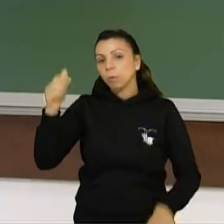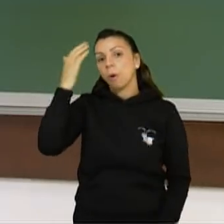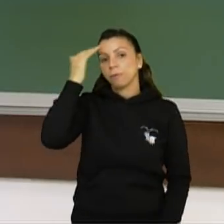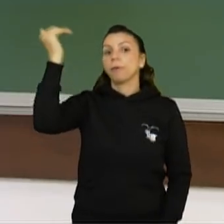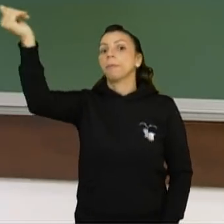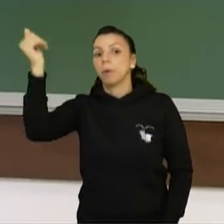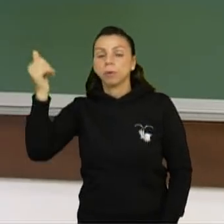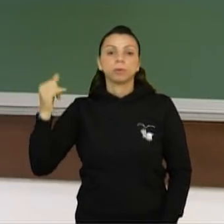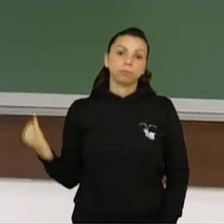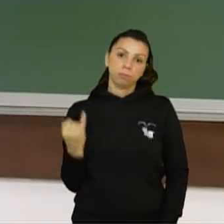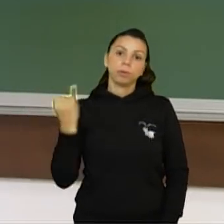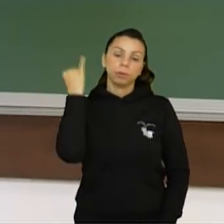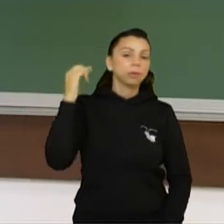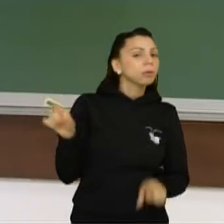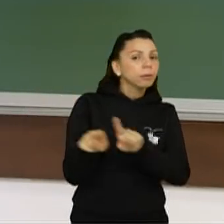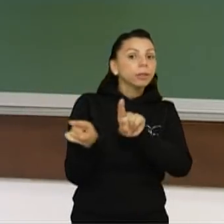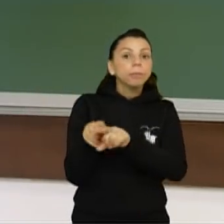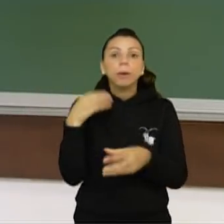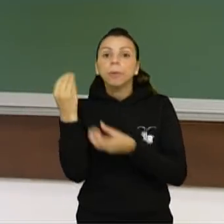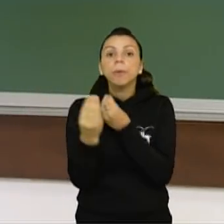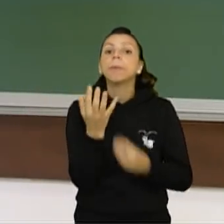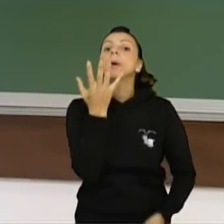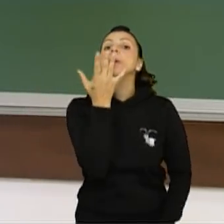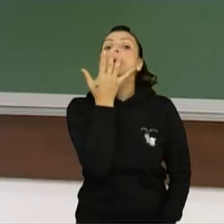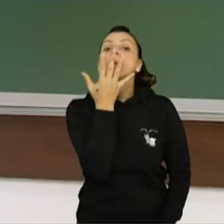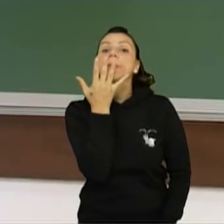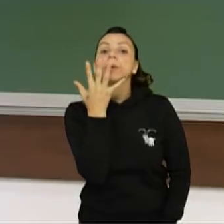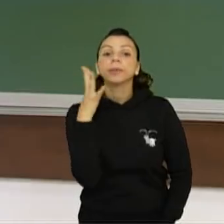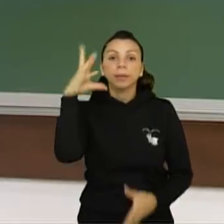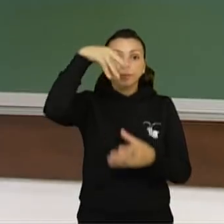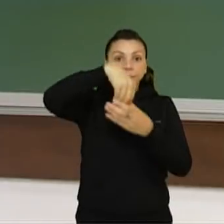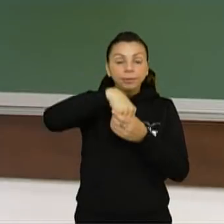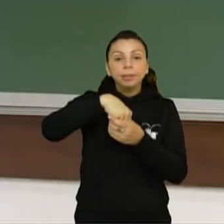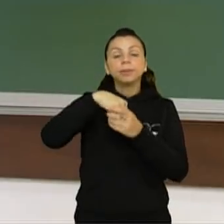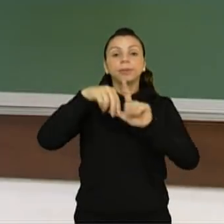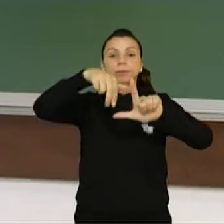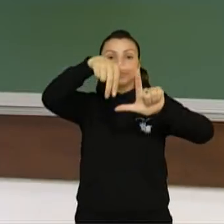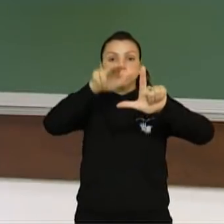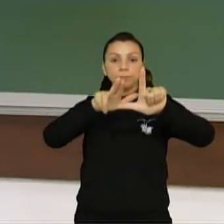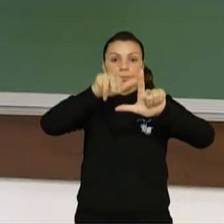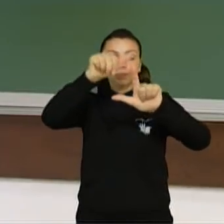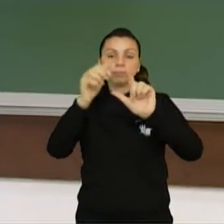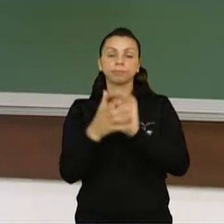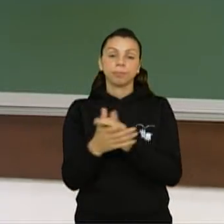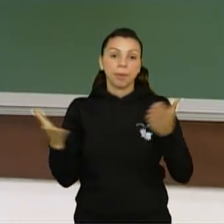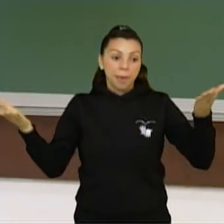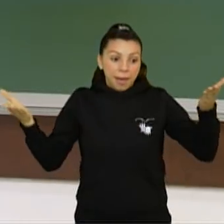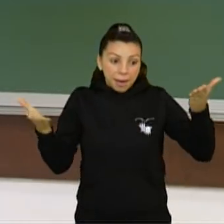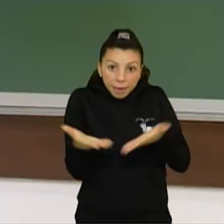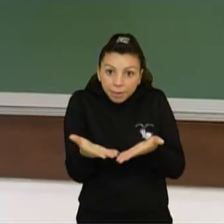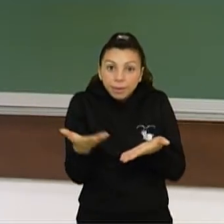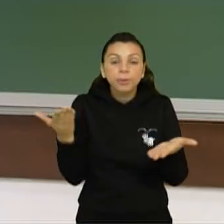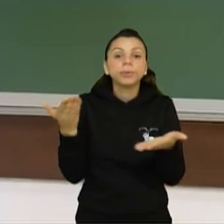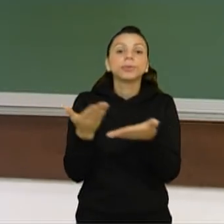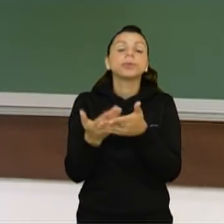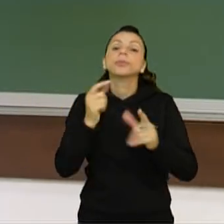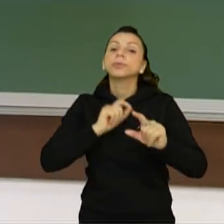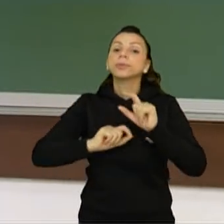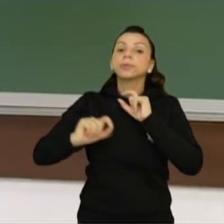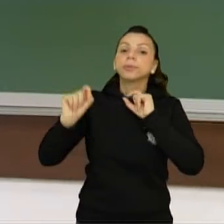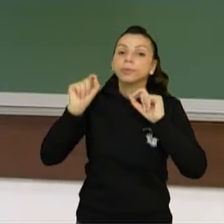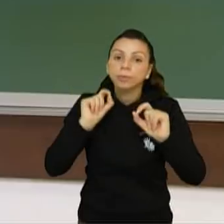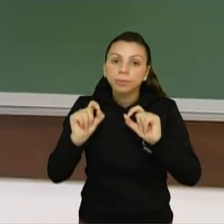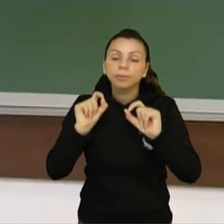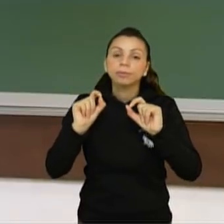aqui, nós vimos também as questões das cores que são presentes nos trabalhos artísticos. E a nossa aula agora, nós vamos trabalhar